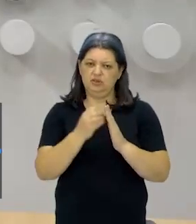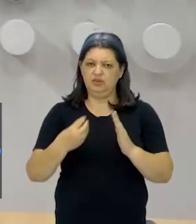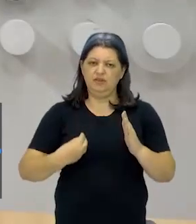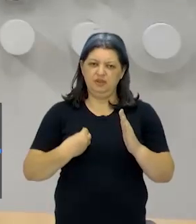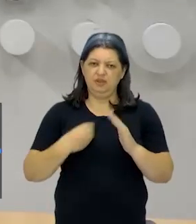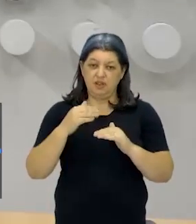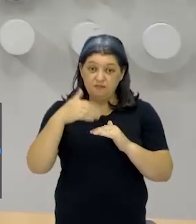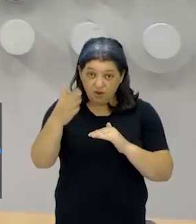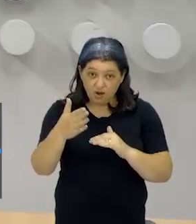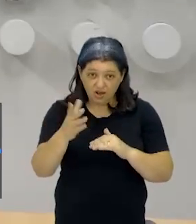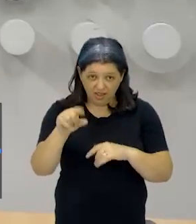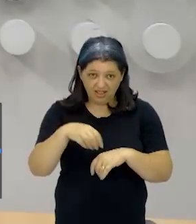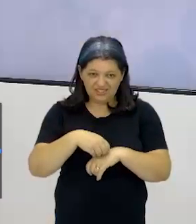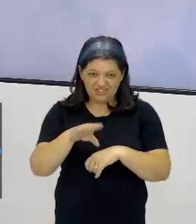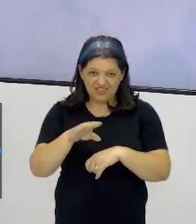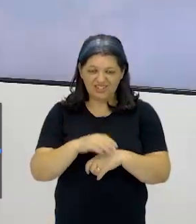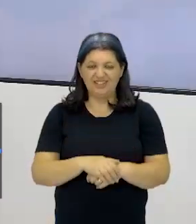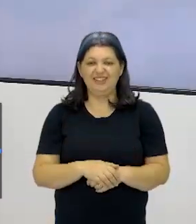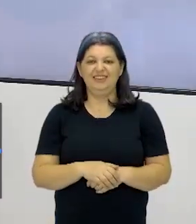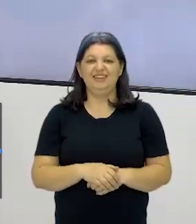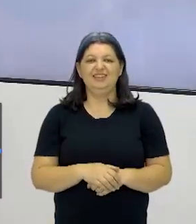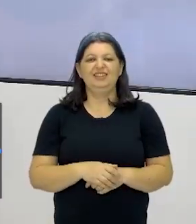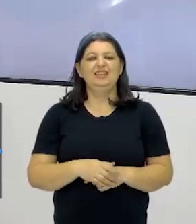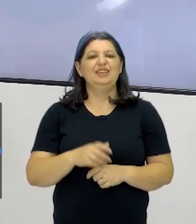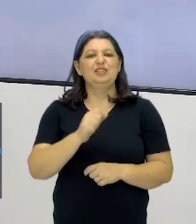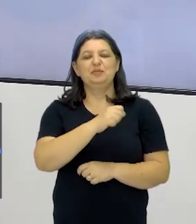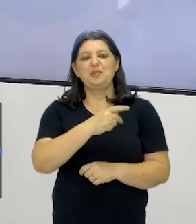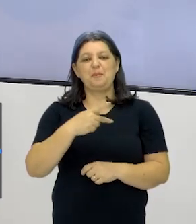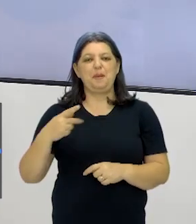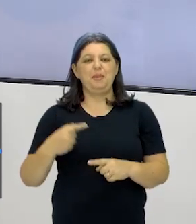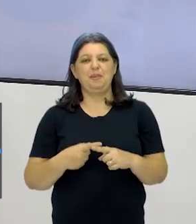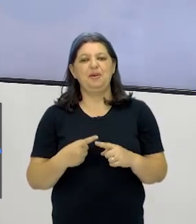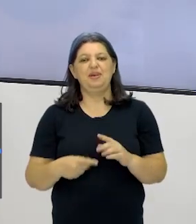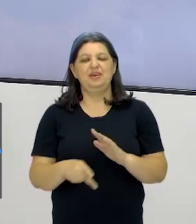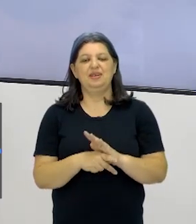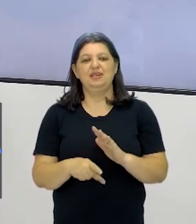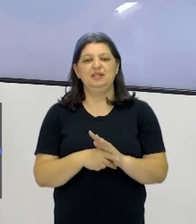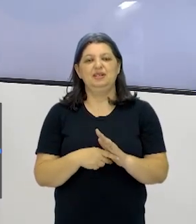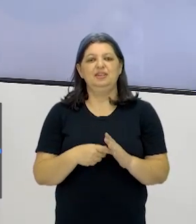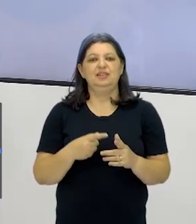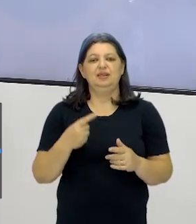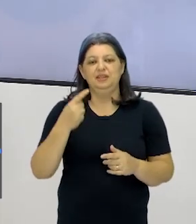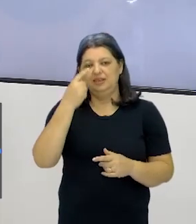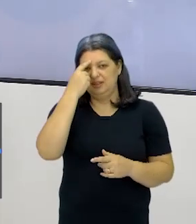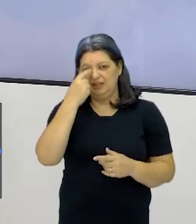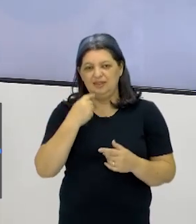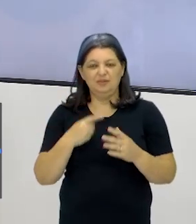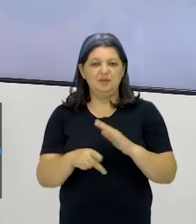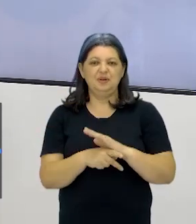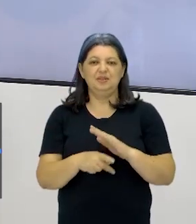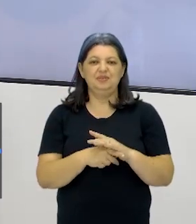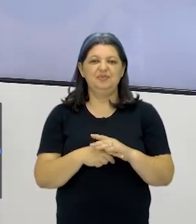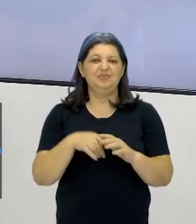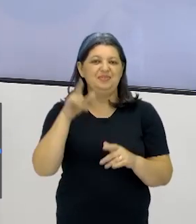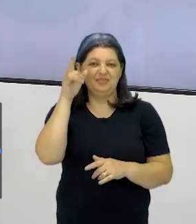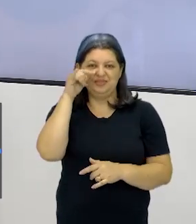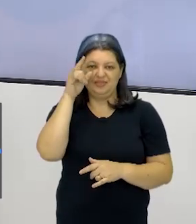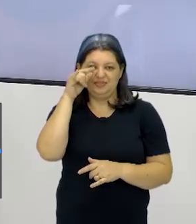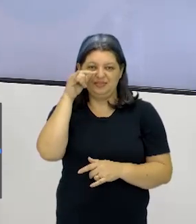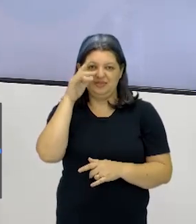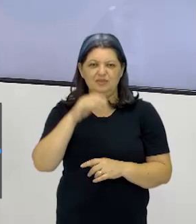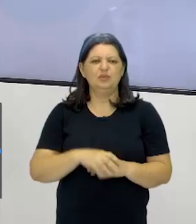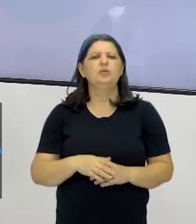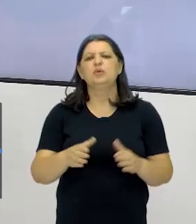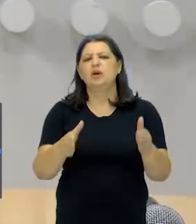sim. Aplicativo? A gente estava aqui pelo aplicativo. Professor, enquanto eu vou atualizando meu status aqui, vou passando esse filtro aqui no Instagram. Por favor, quais